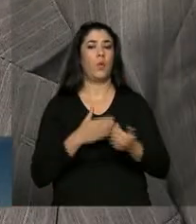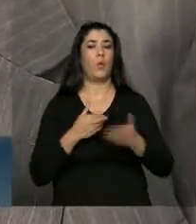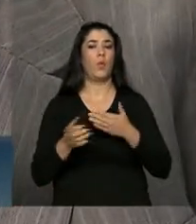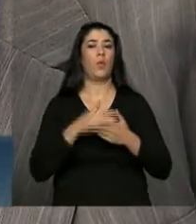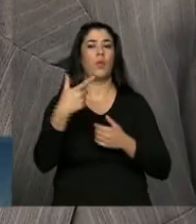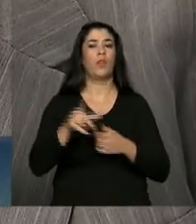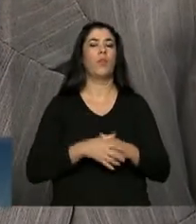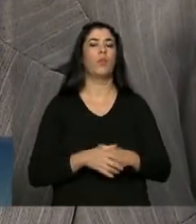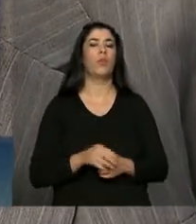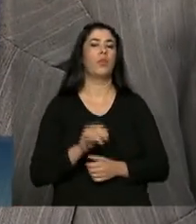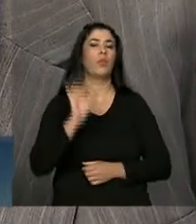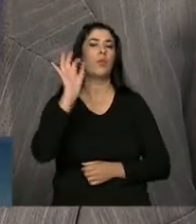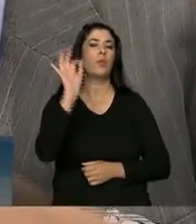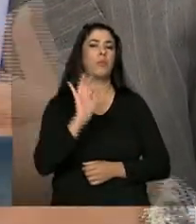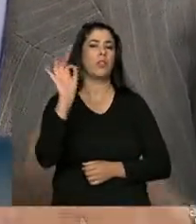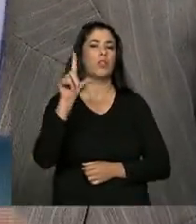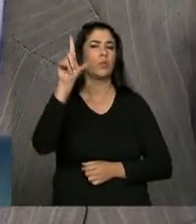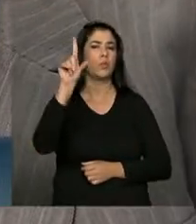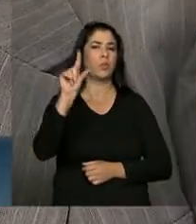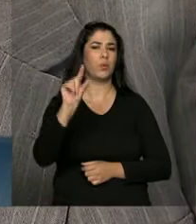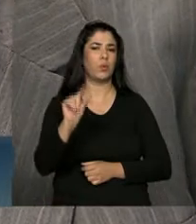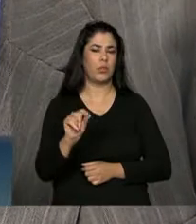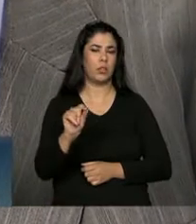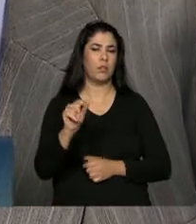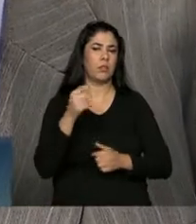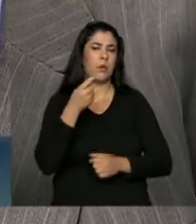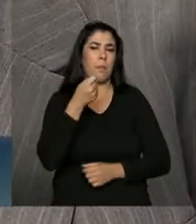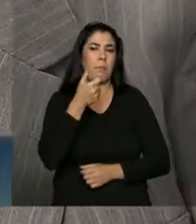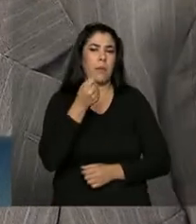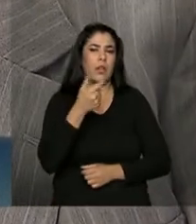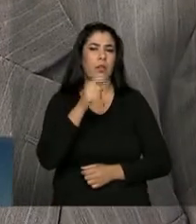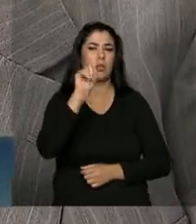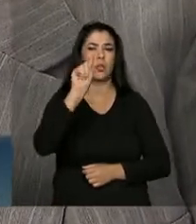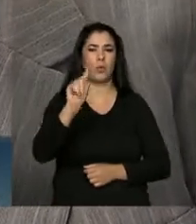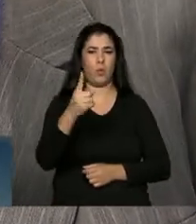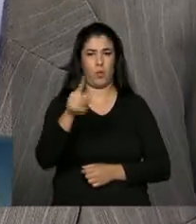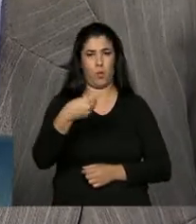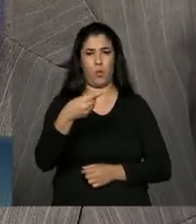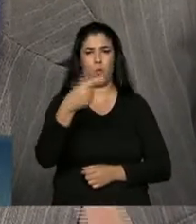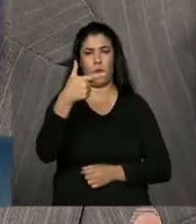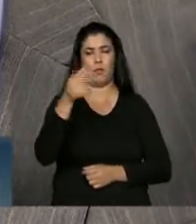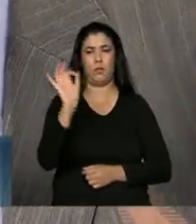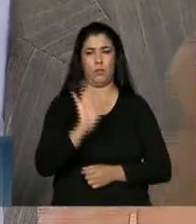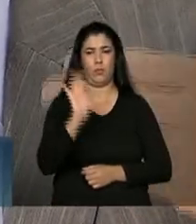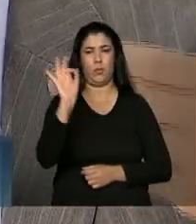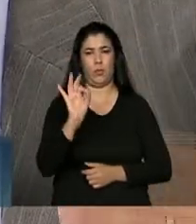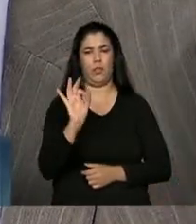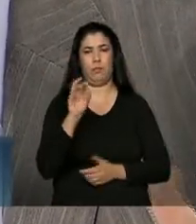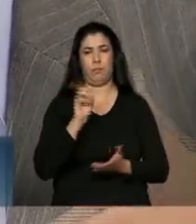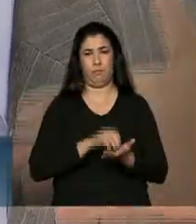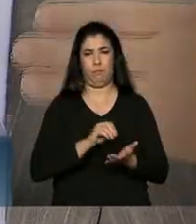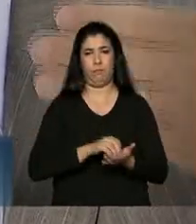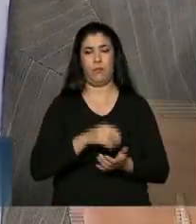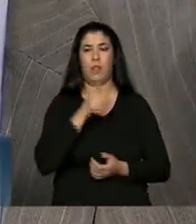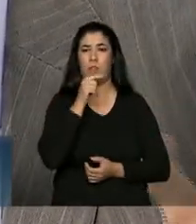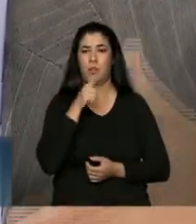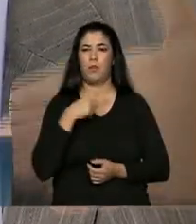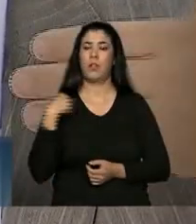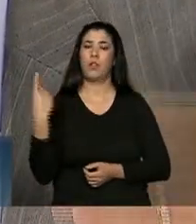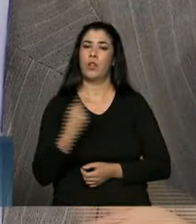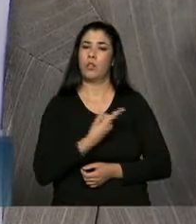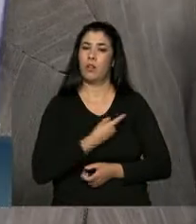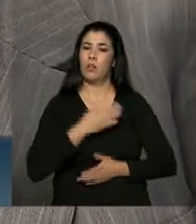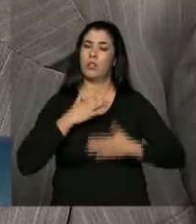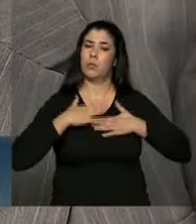qualquer déficit hoje é muito próximo de o regula dois portanto nós estamos série